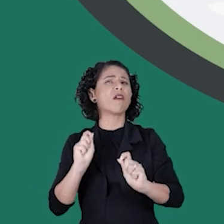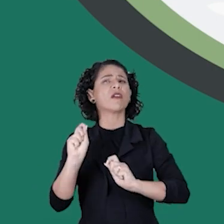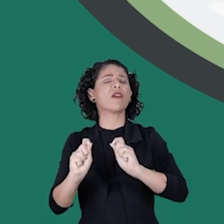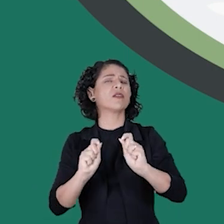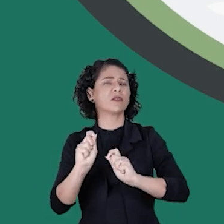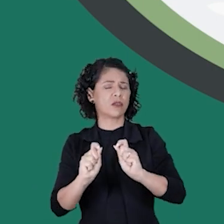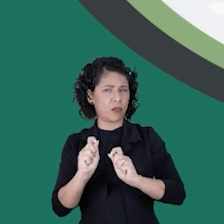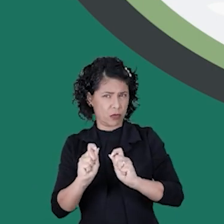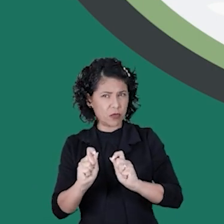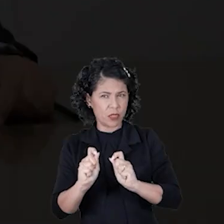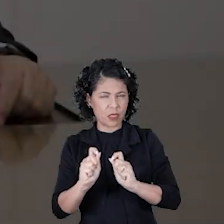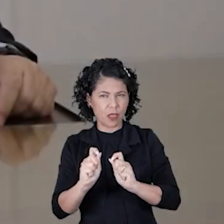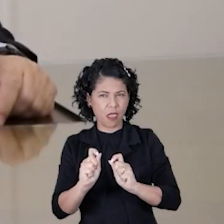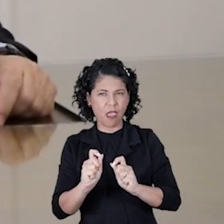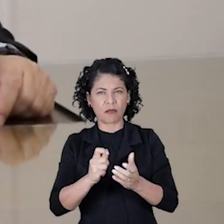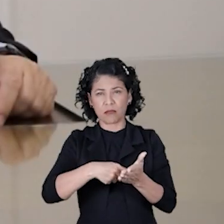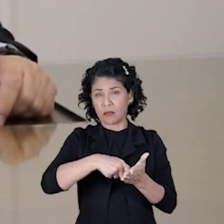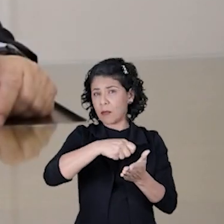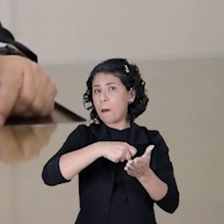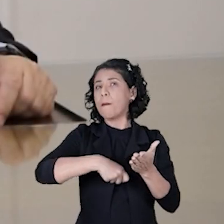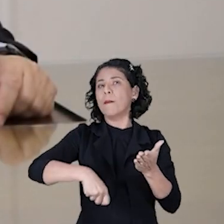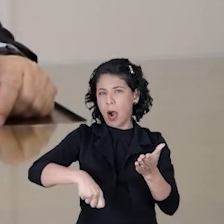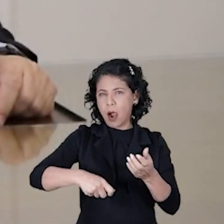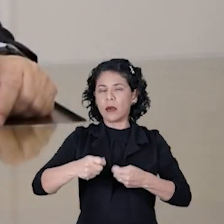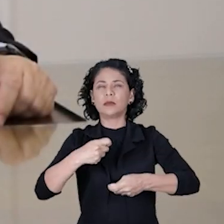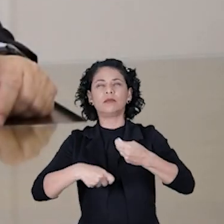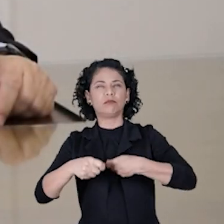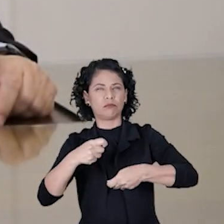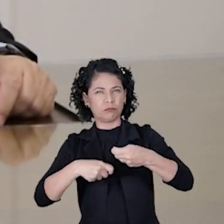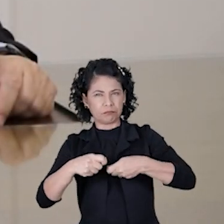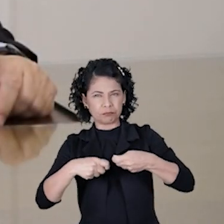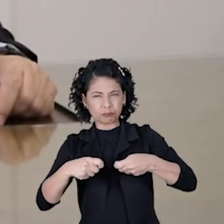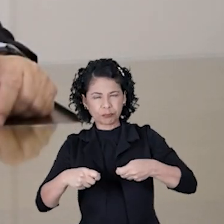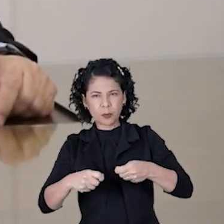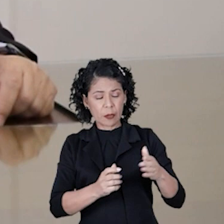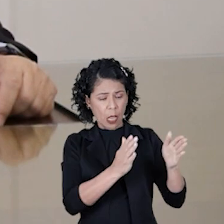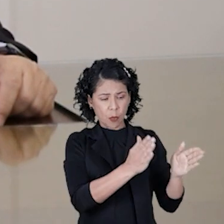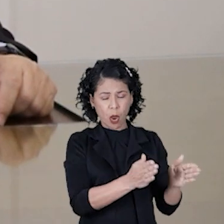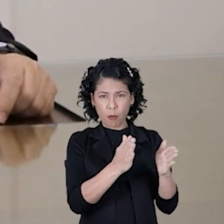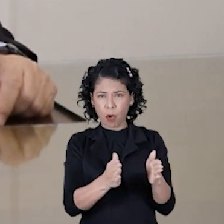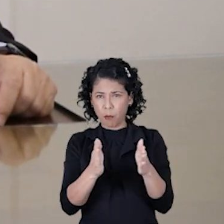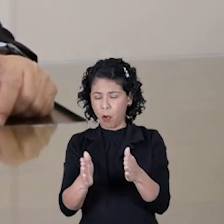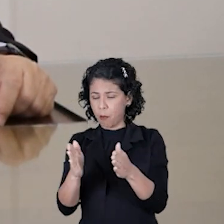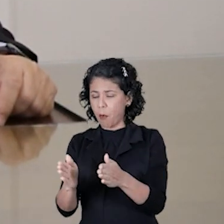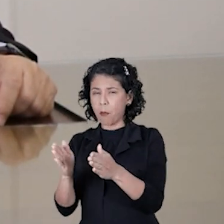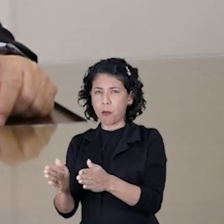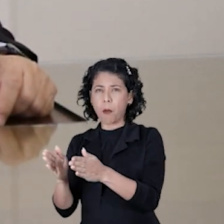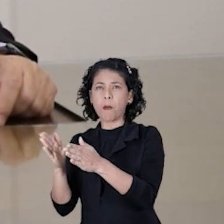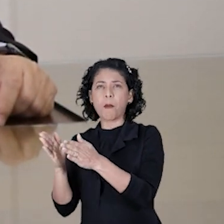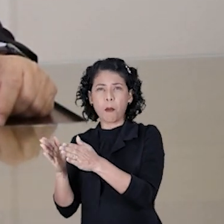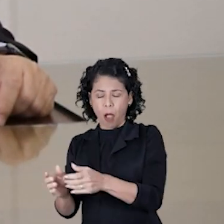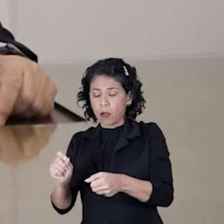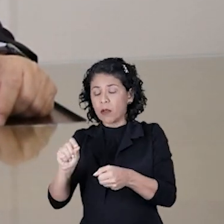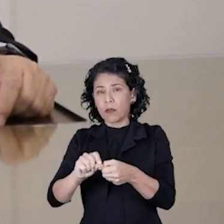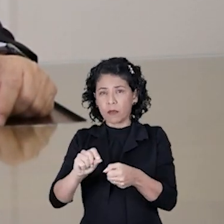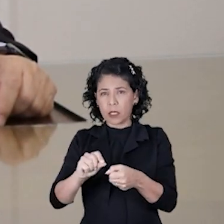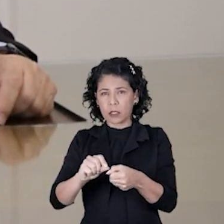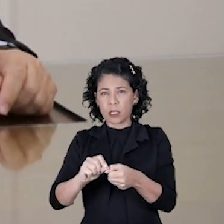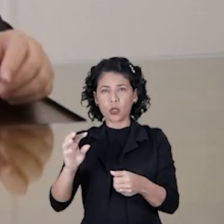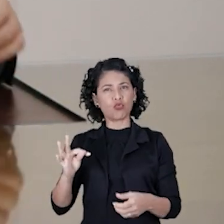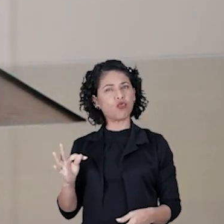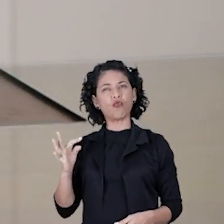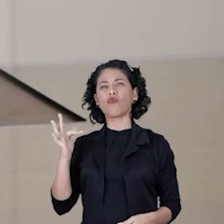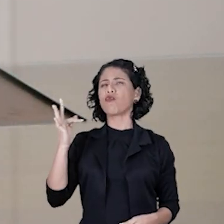contratos de gestão. Os contratos de gestão são instrumentos meios que